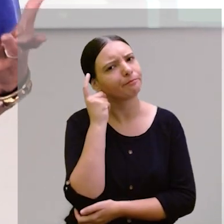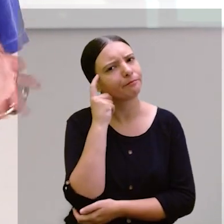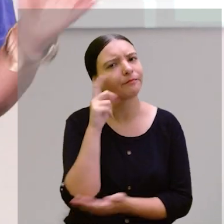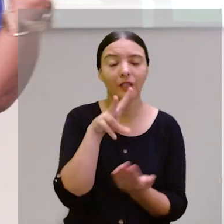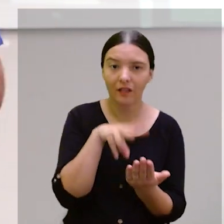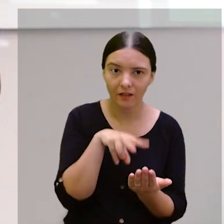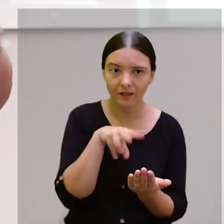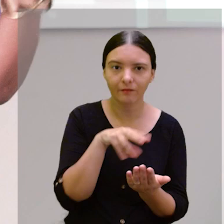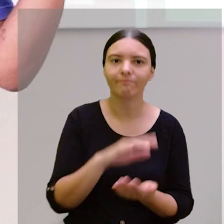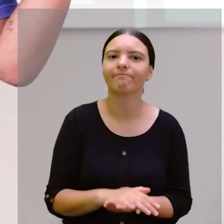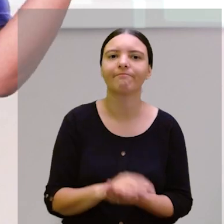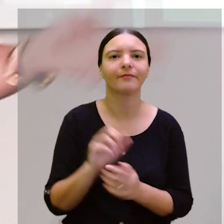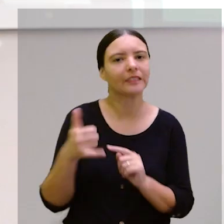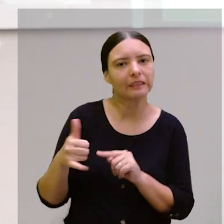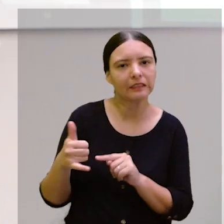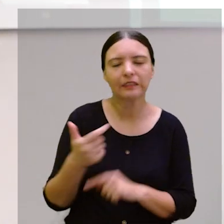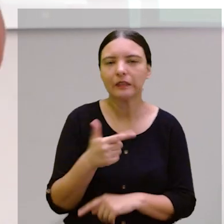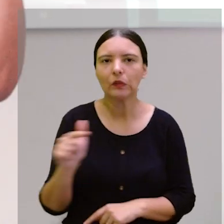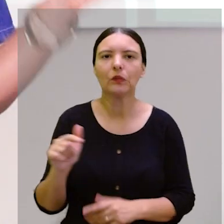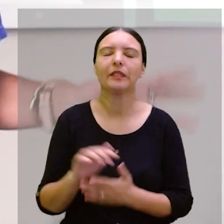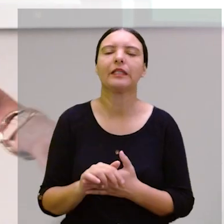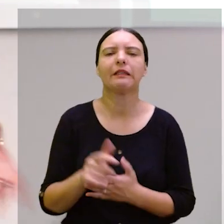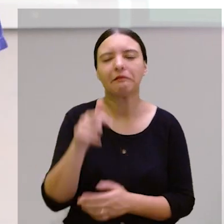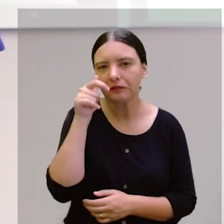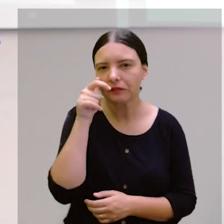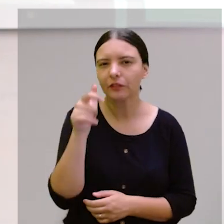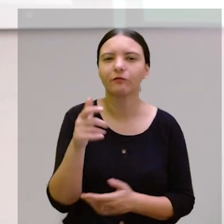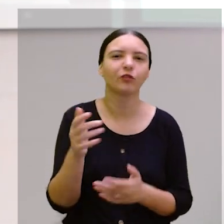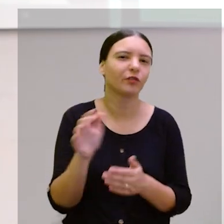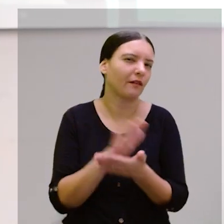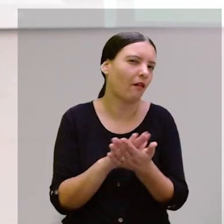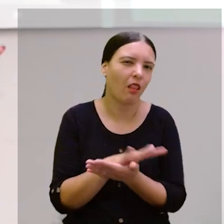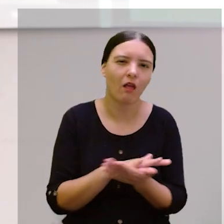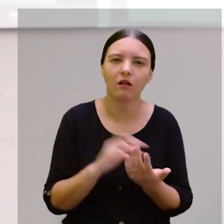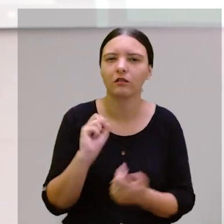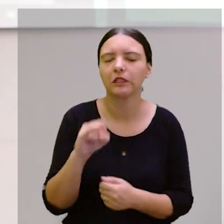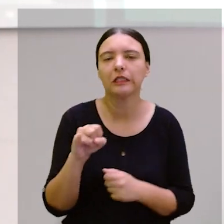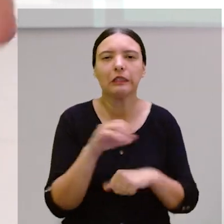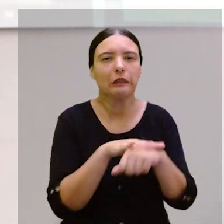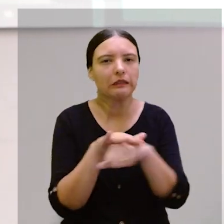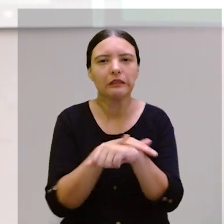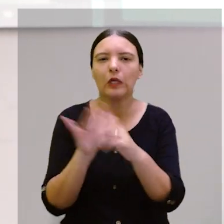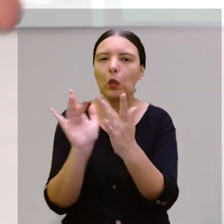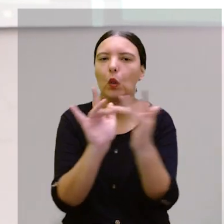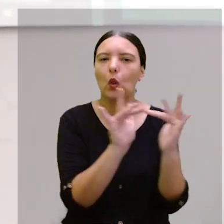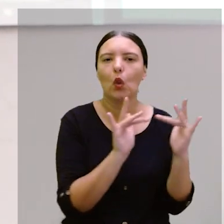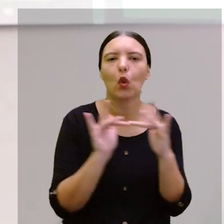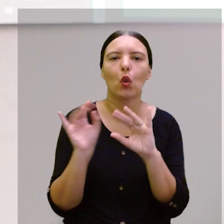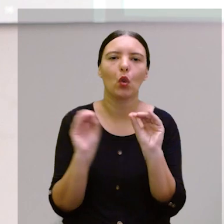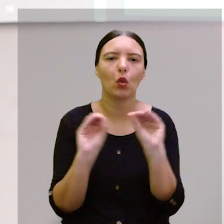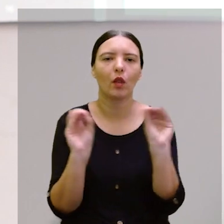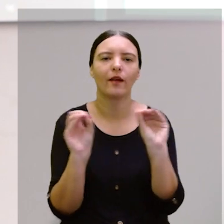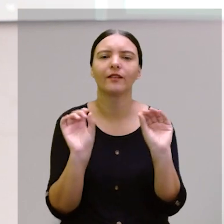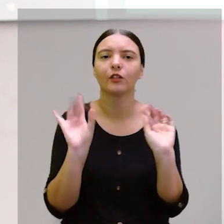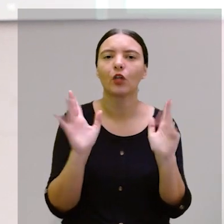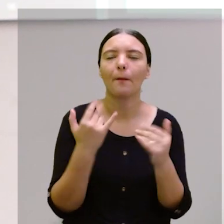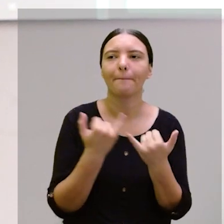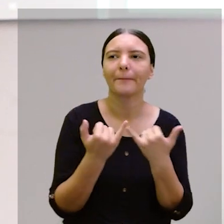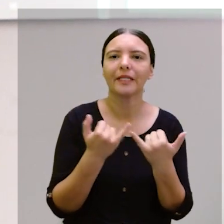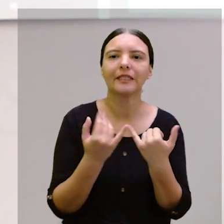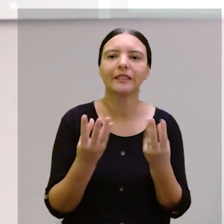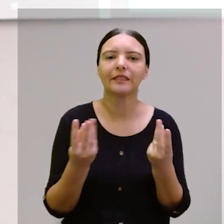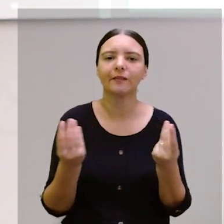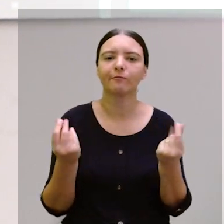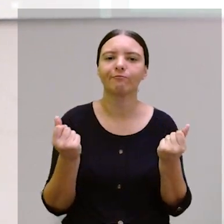ler, entendeu? Sem celular, sem assistir nada, sem ter que conversar com ninguém. Quando você está... Para mim, o que define